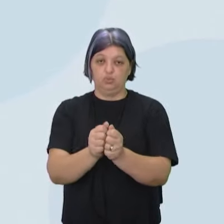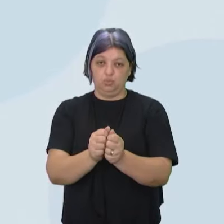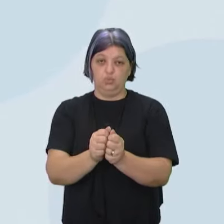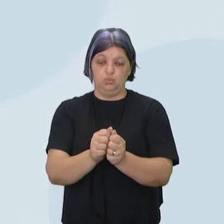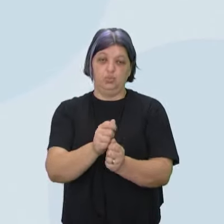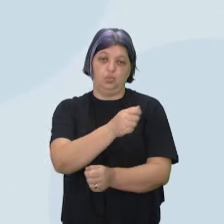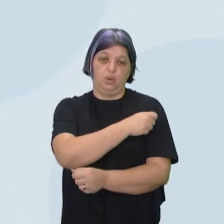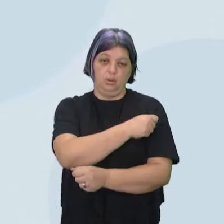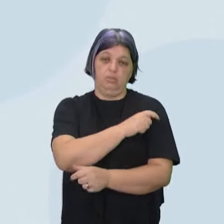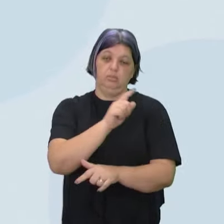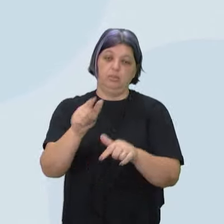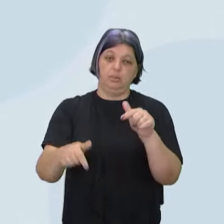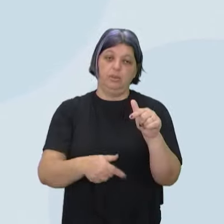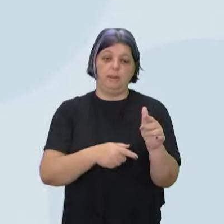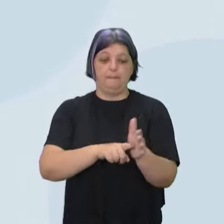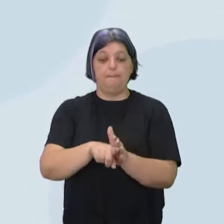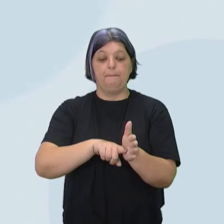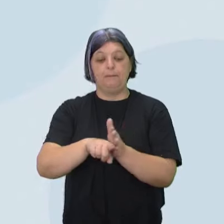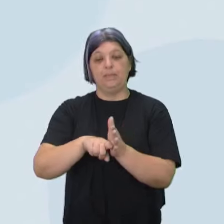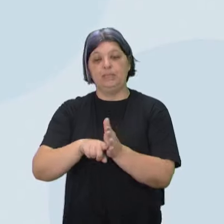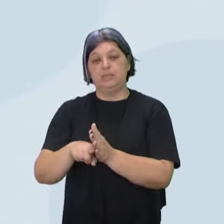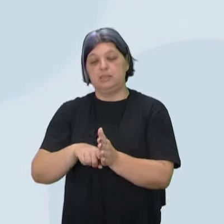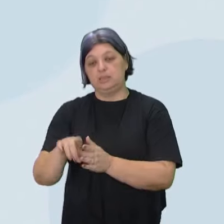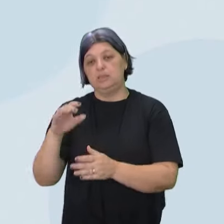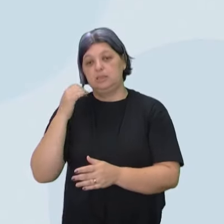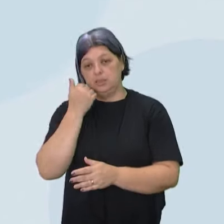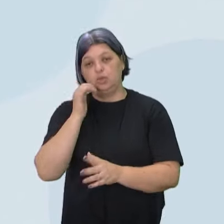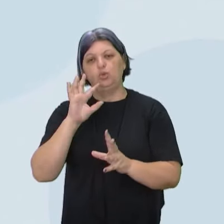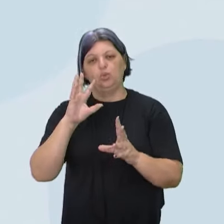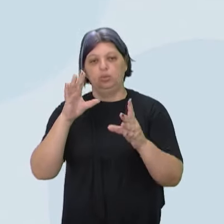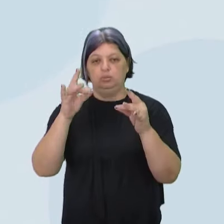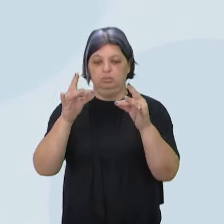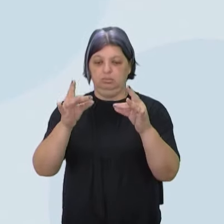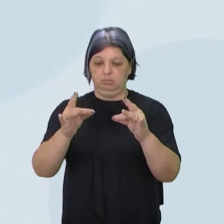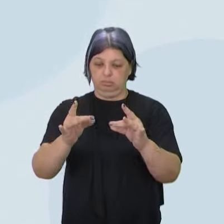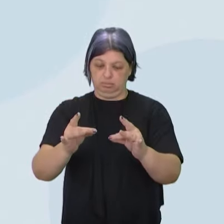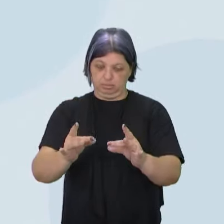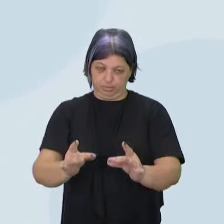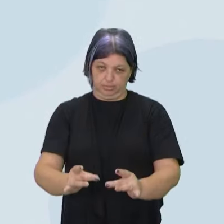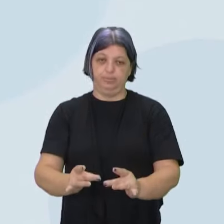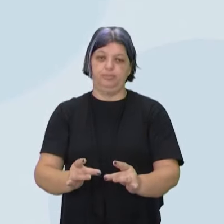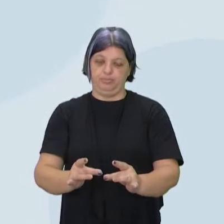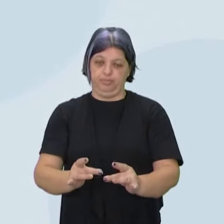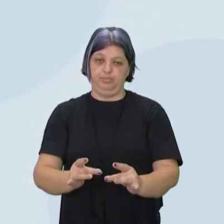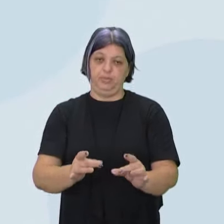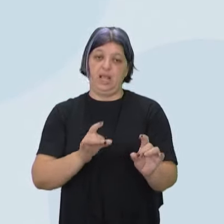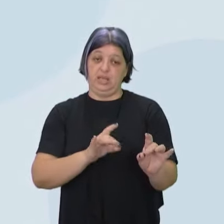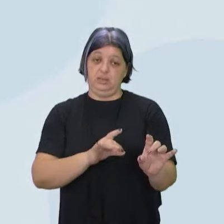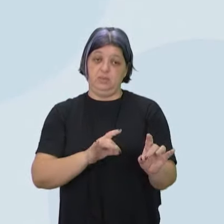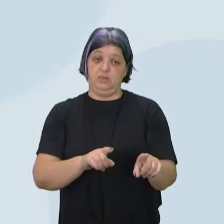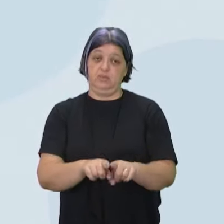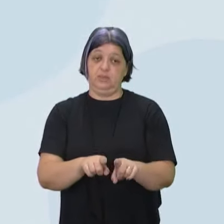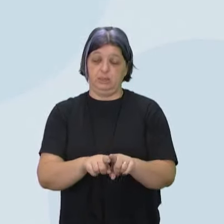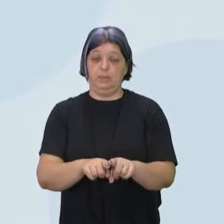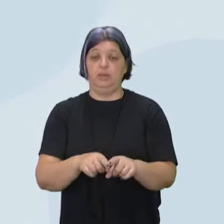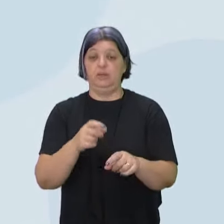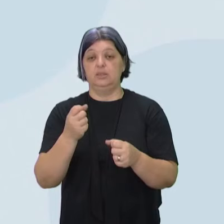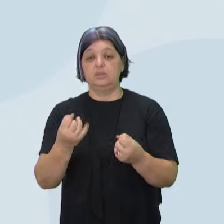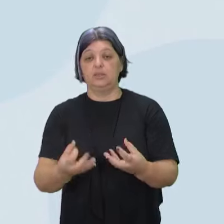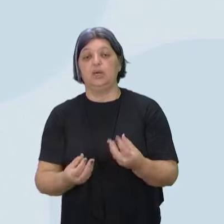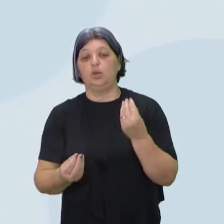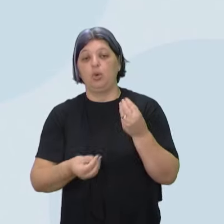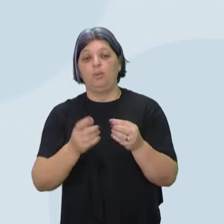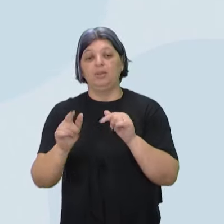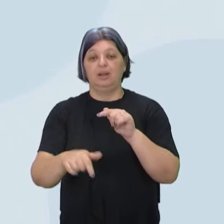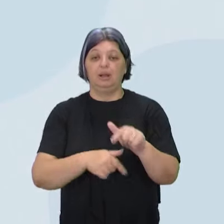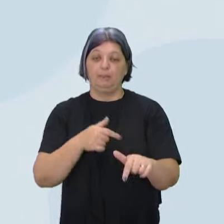a ideia da pesquisa científica, certo? Que tem toda uma descrição específica, né? Dizendo aí exatamente como é que a gente